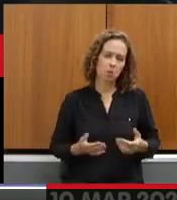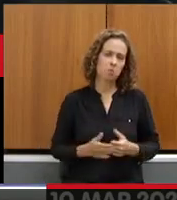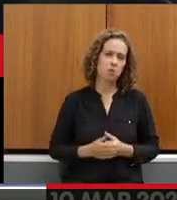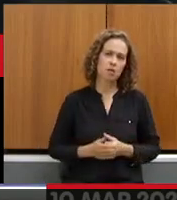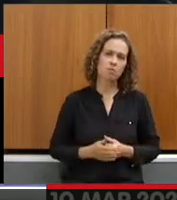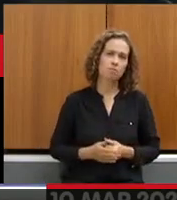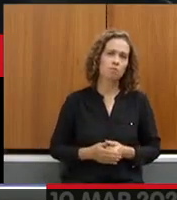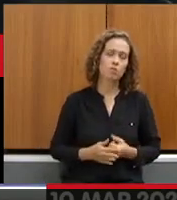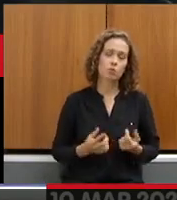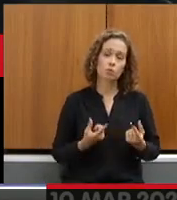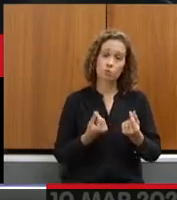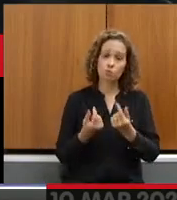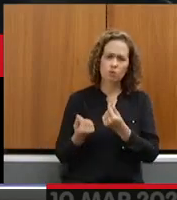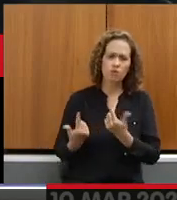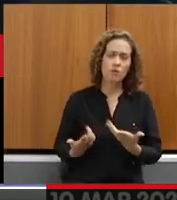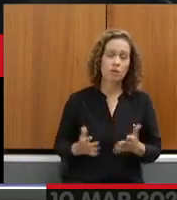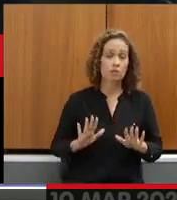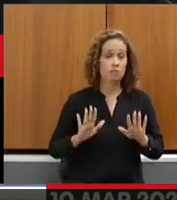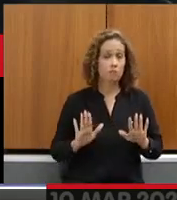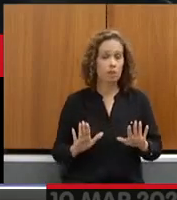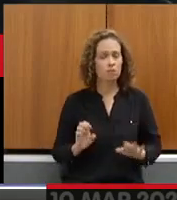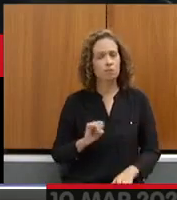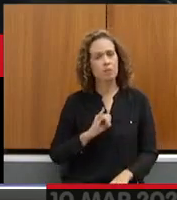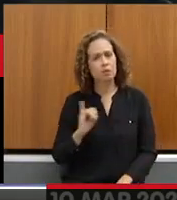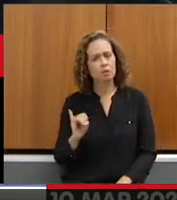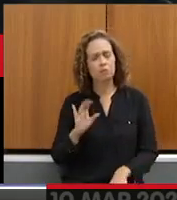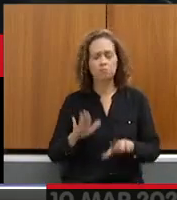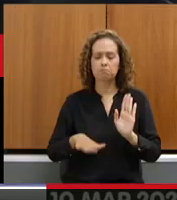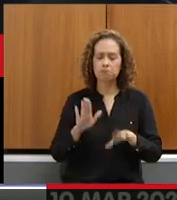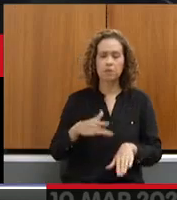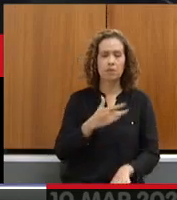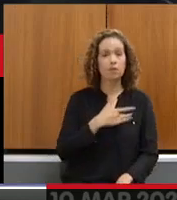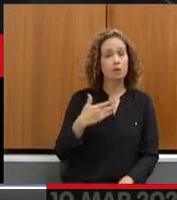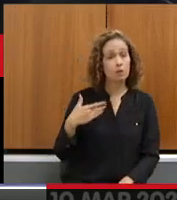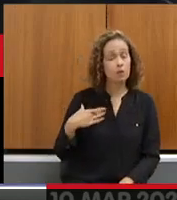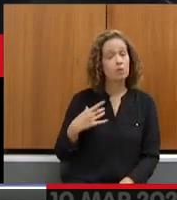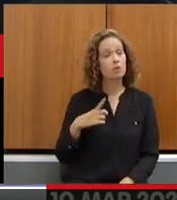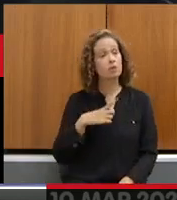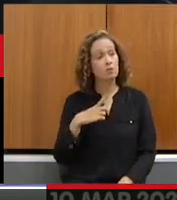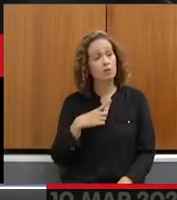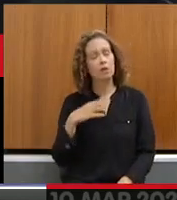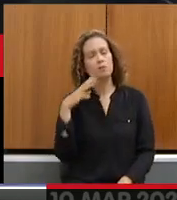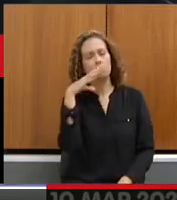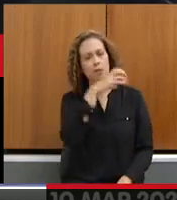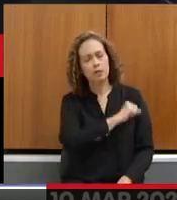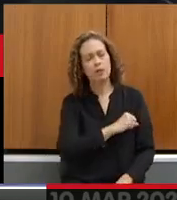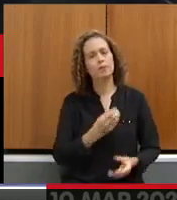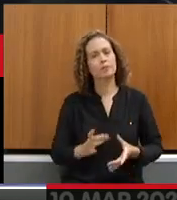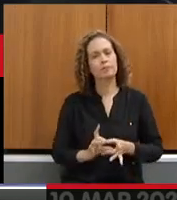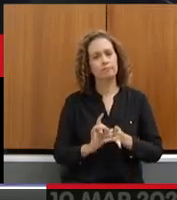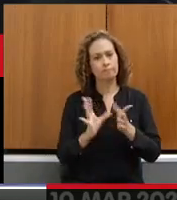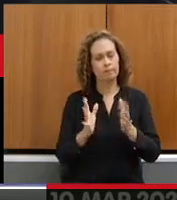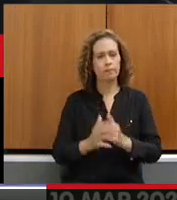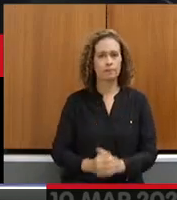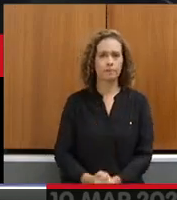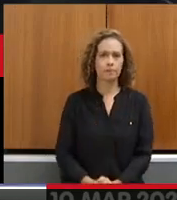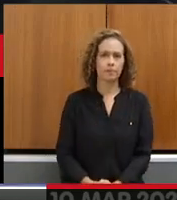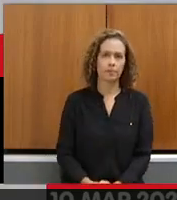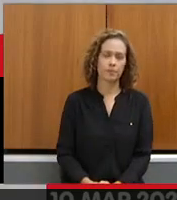do financeiro né Mas dependendo da saúde Assim que que houver a gente pode liso mais rápido possível e